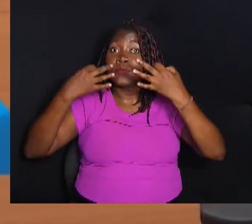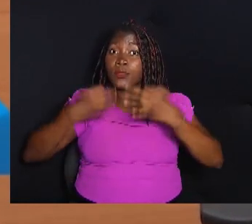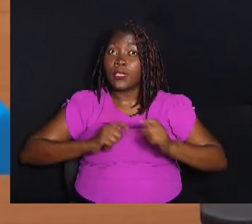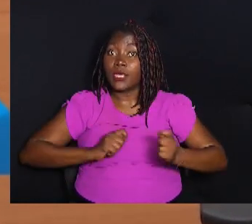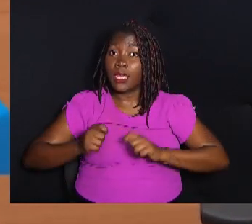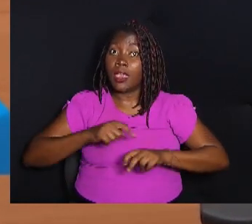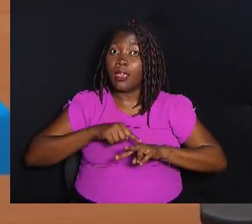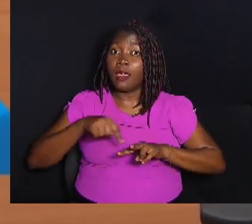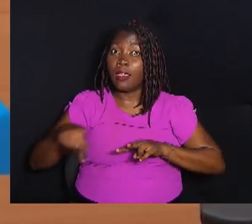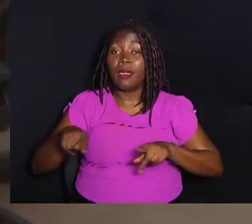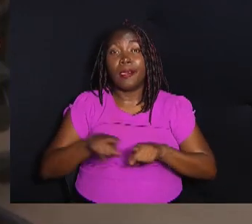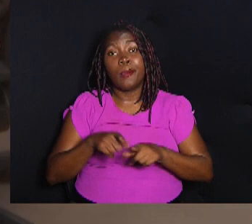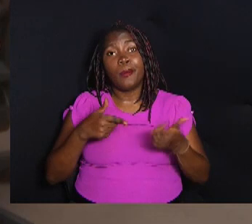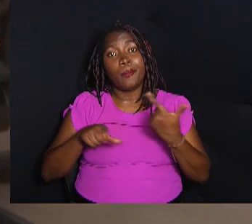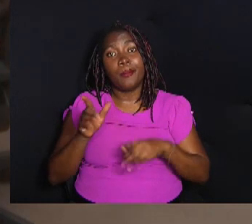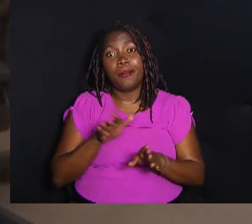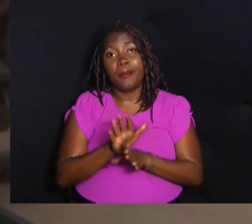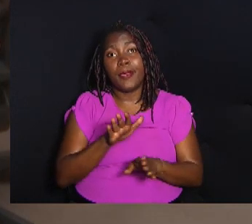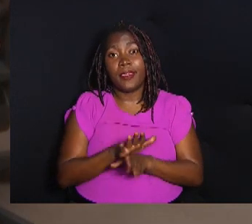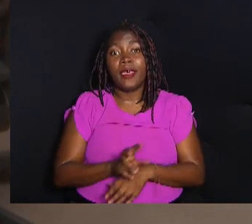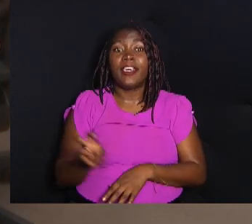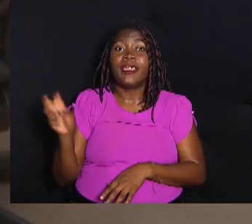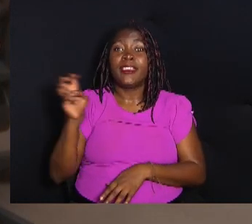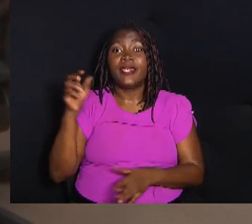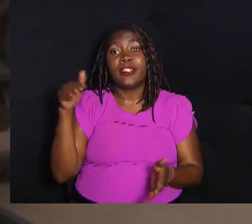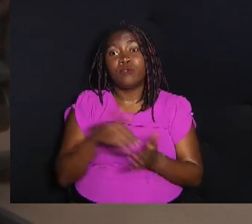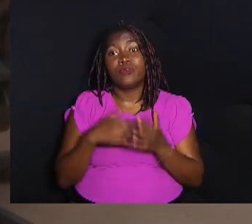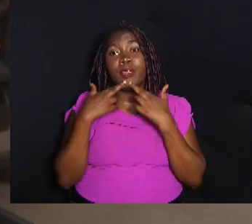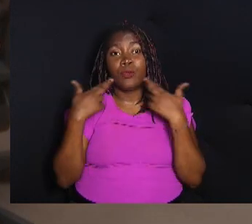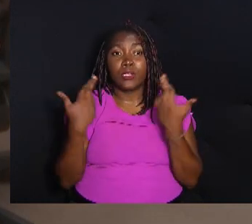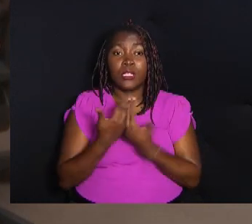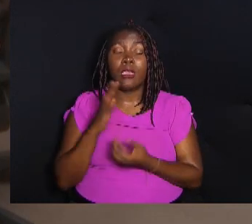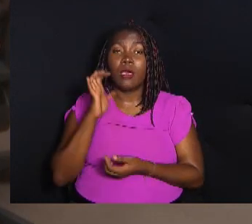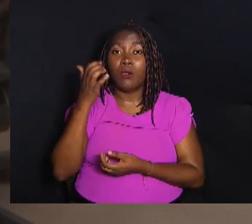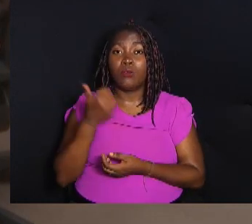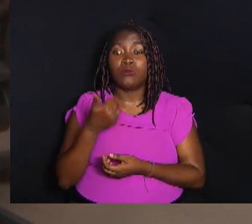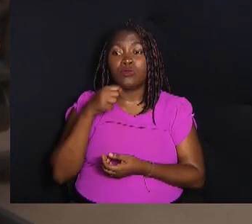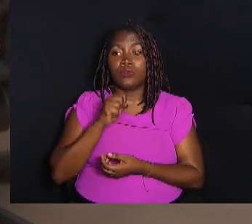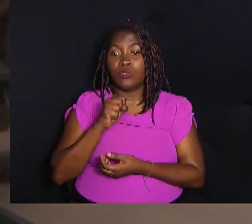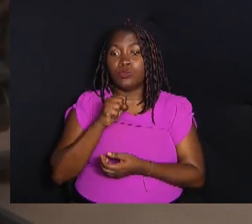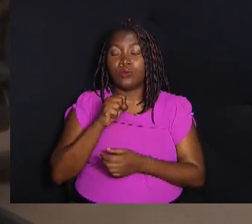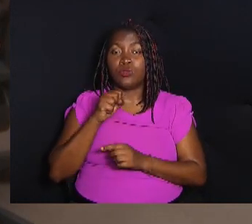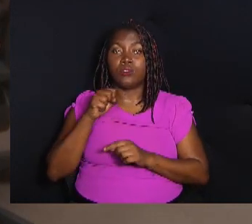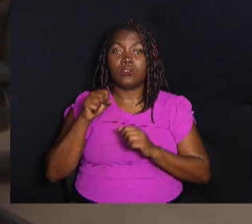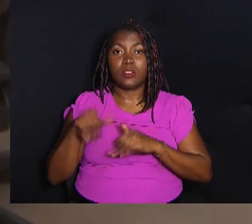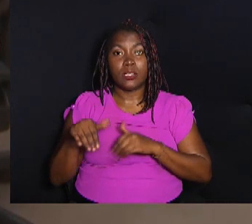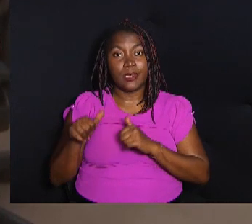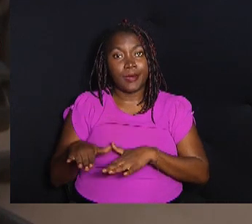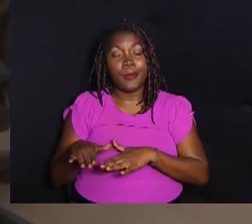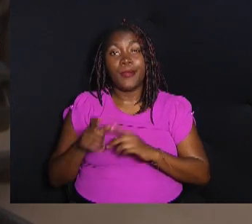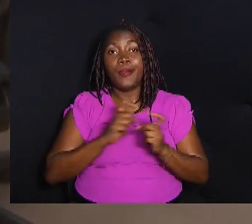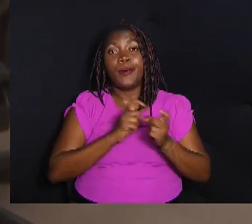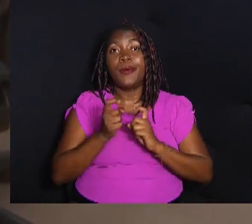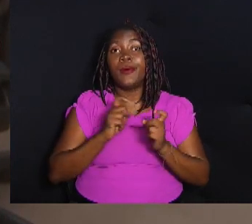e dá outras providências na quinta e última reunião ocorrida em 18 de Setembro a comissão debateu o fato de loteamentos